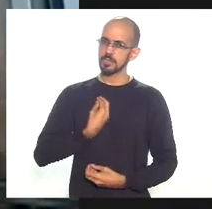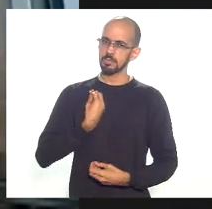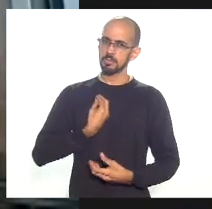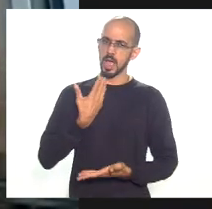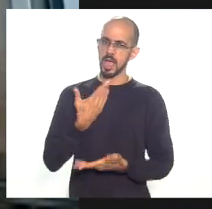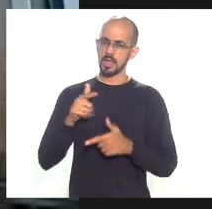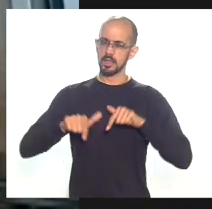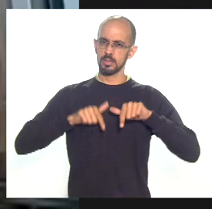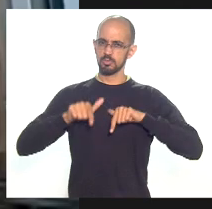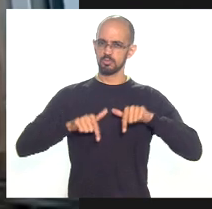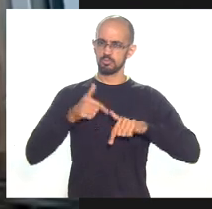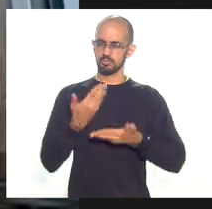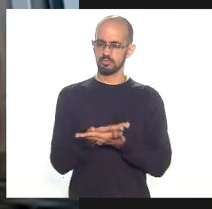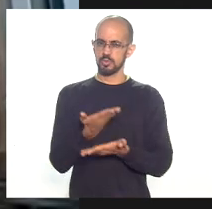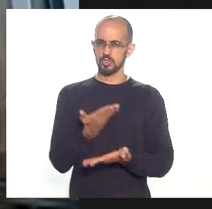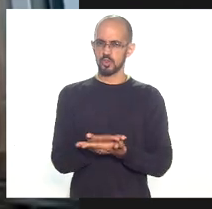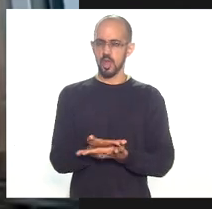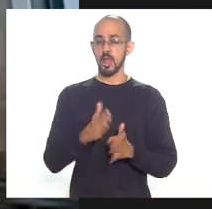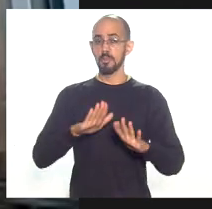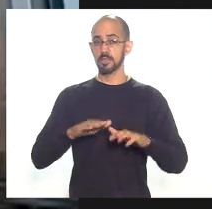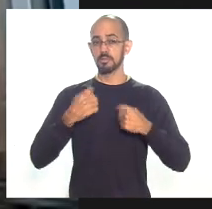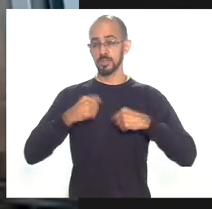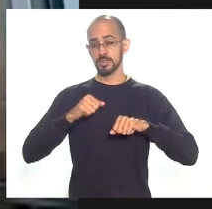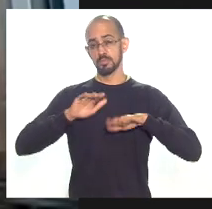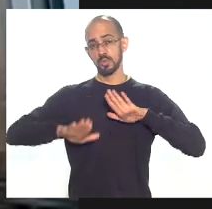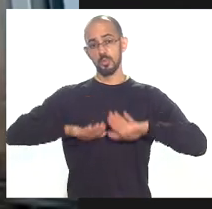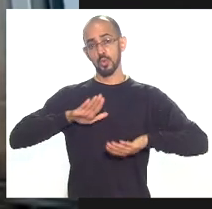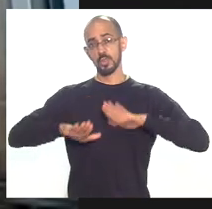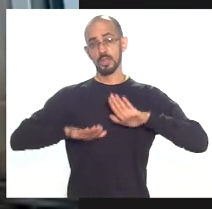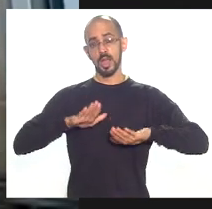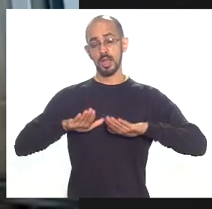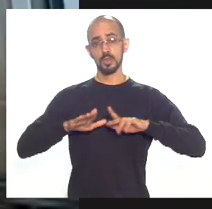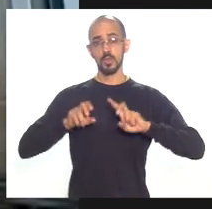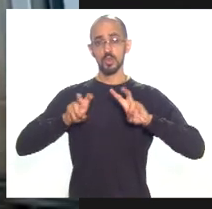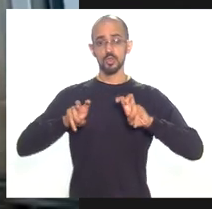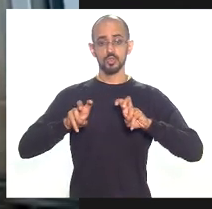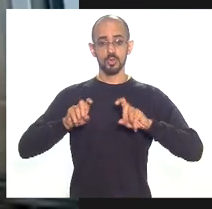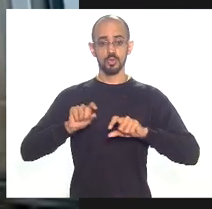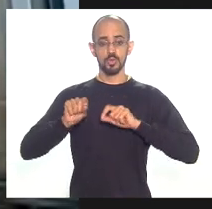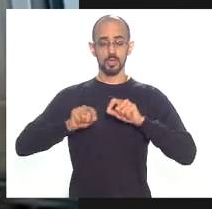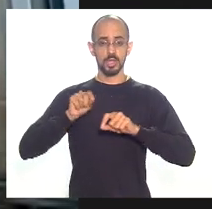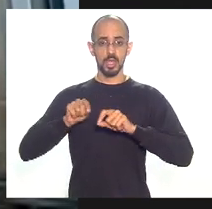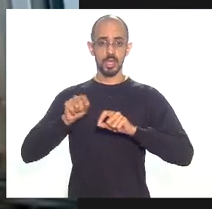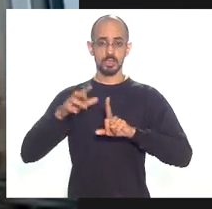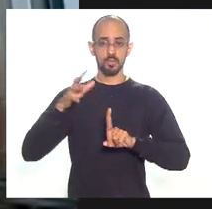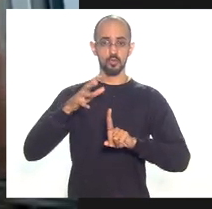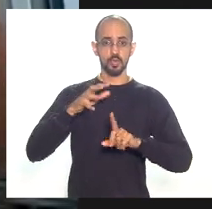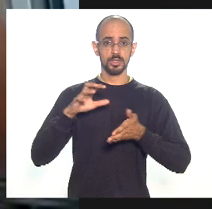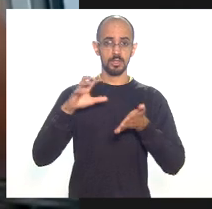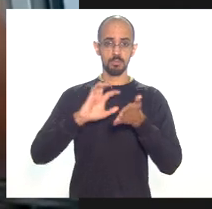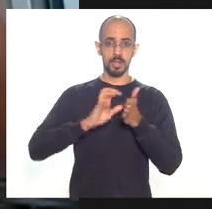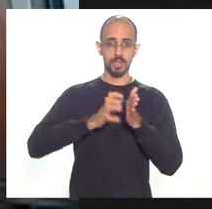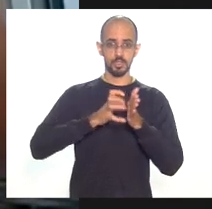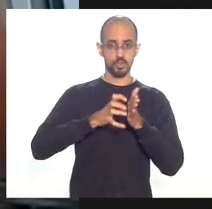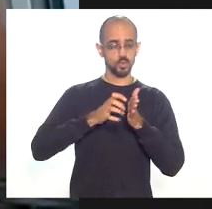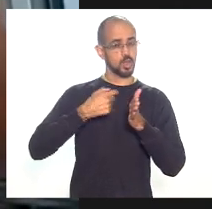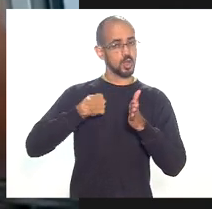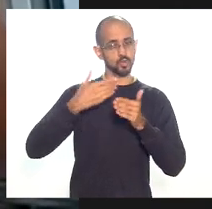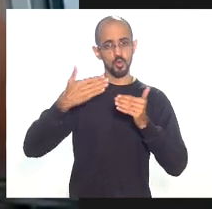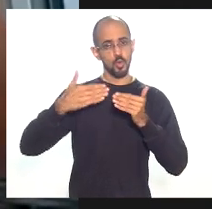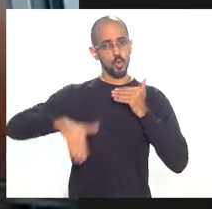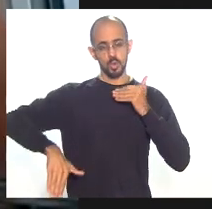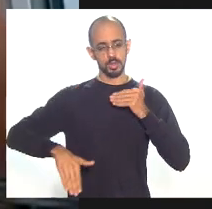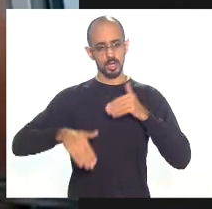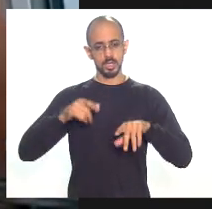nós vamos ter tomar precaução em relação a questão da partidização isso eu sou radicalmente contra e são